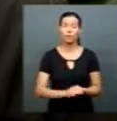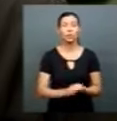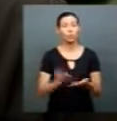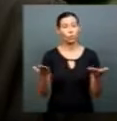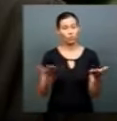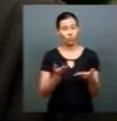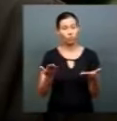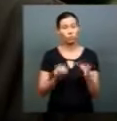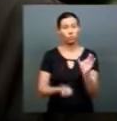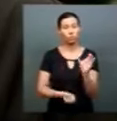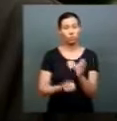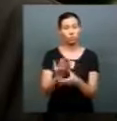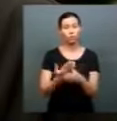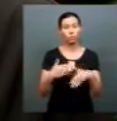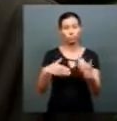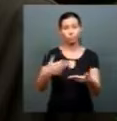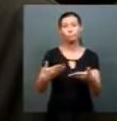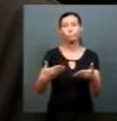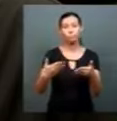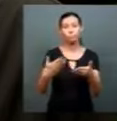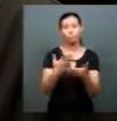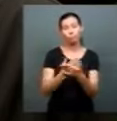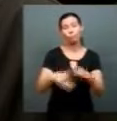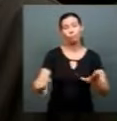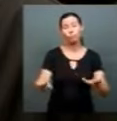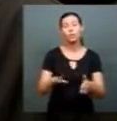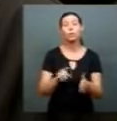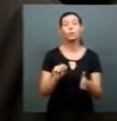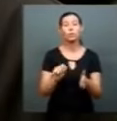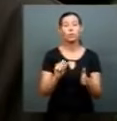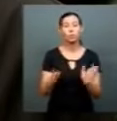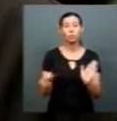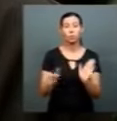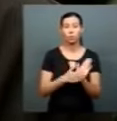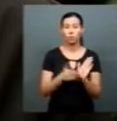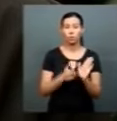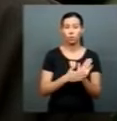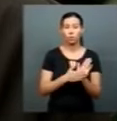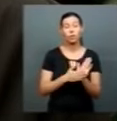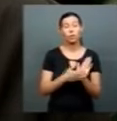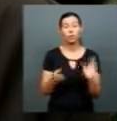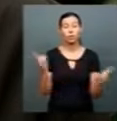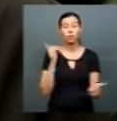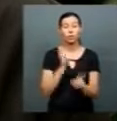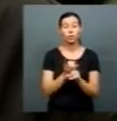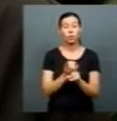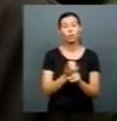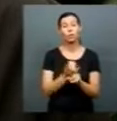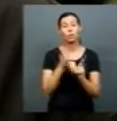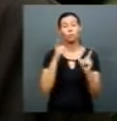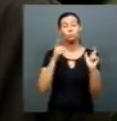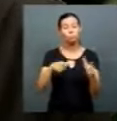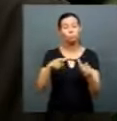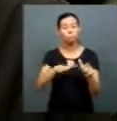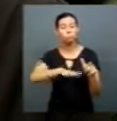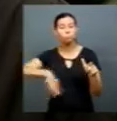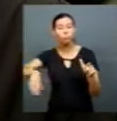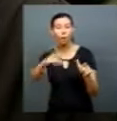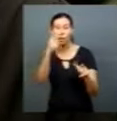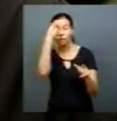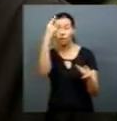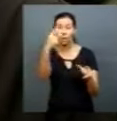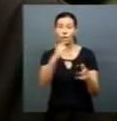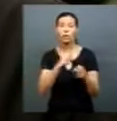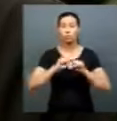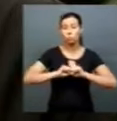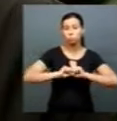que acontece, né, com toda a nova proposta, é que ela encontre um nicho, que ela seja dona de uma ideia que